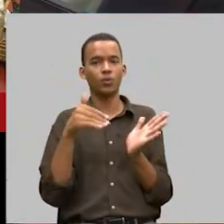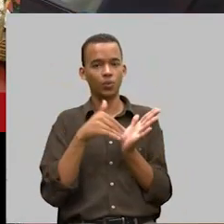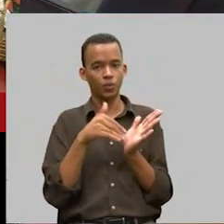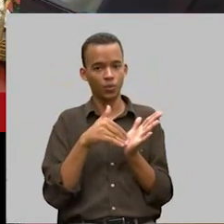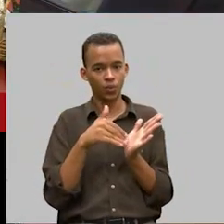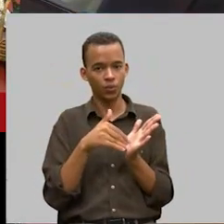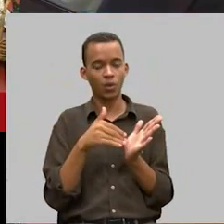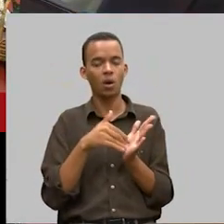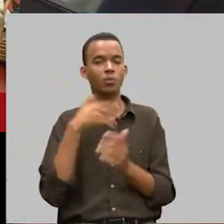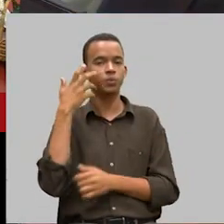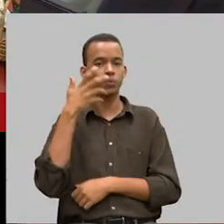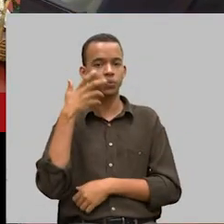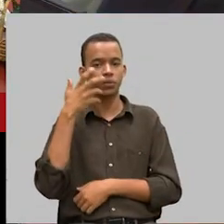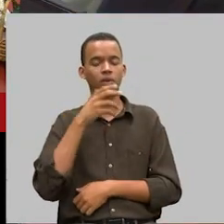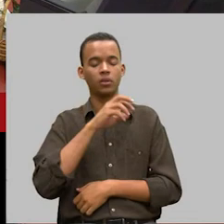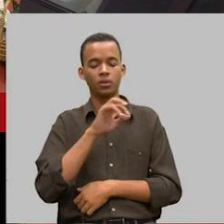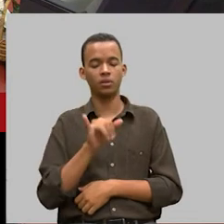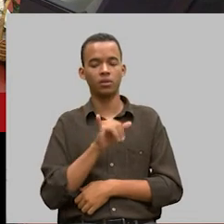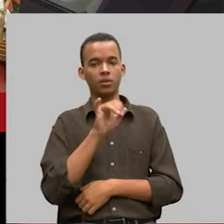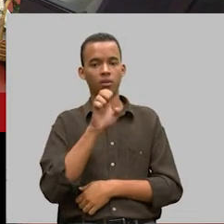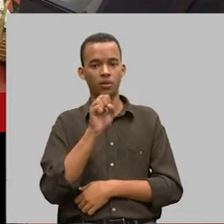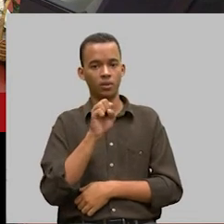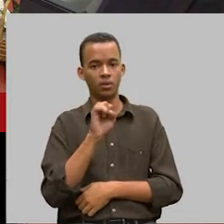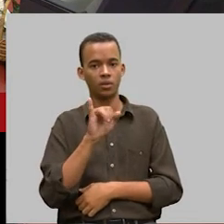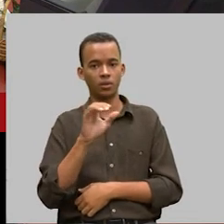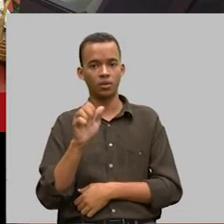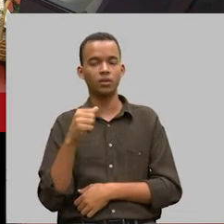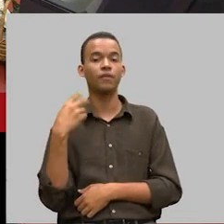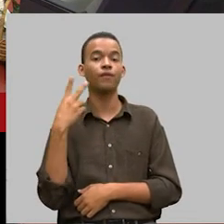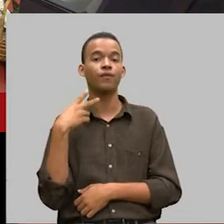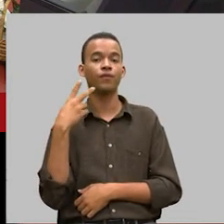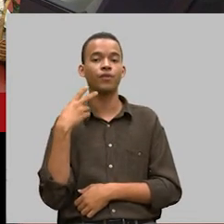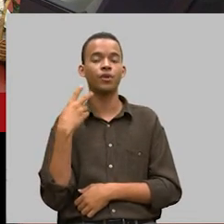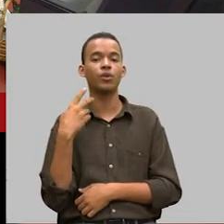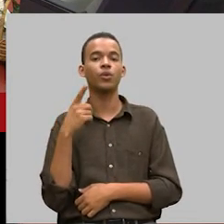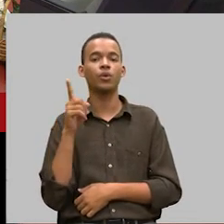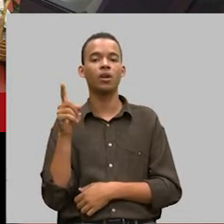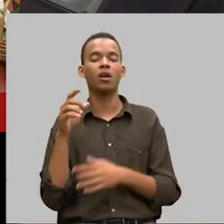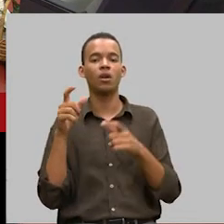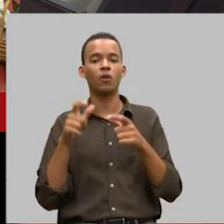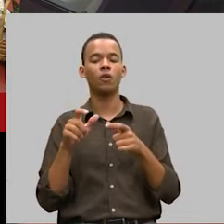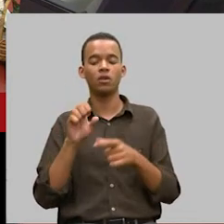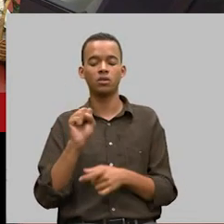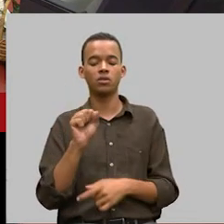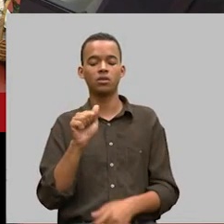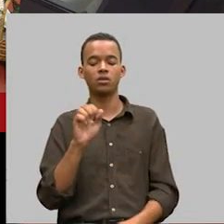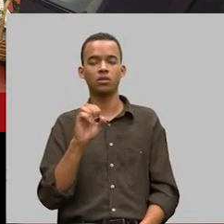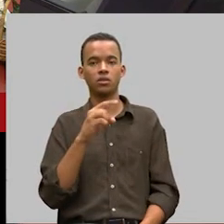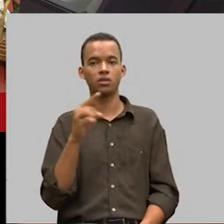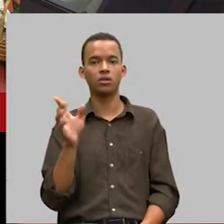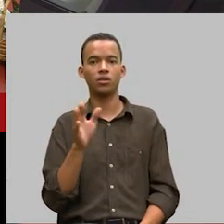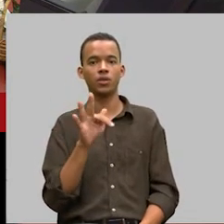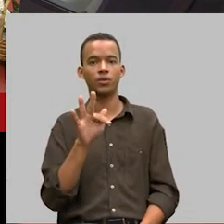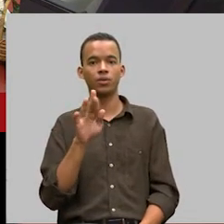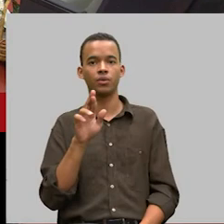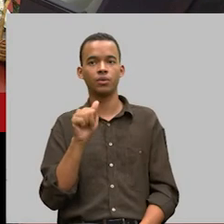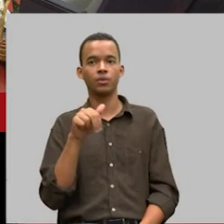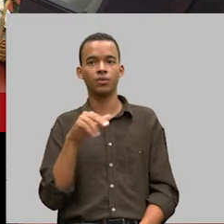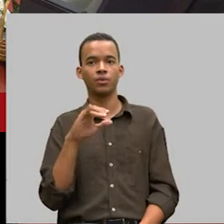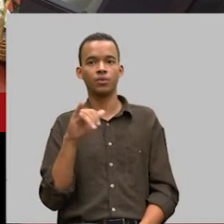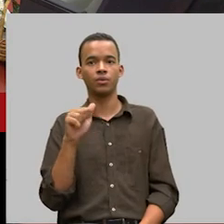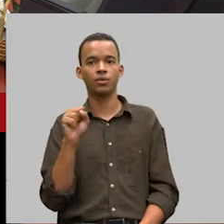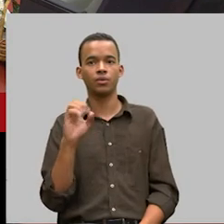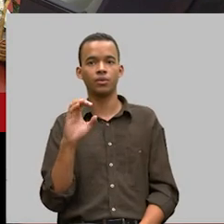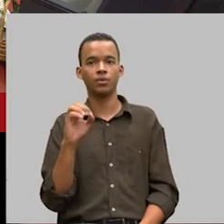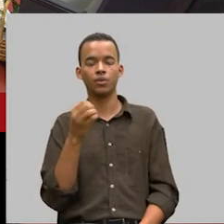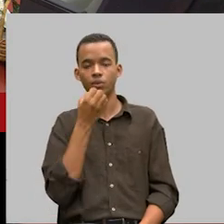expositores Jéssica Braga de Almeida vereadora Câmara Municipal de São Francisco Jéssica Boa tarde